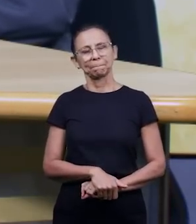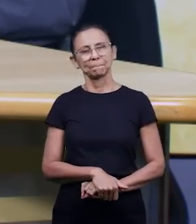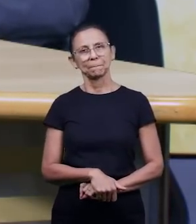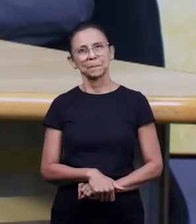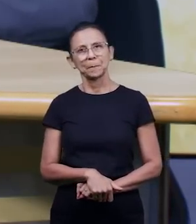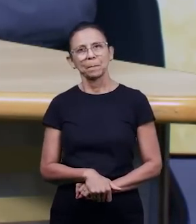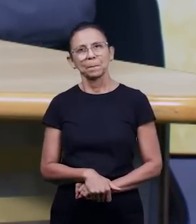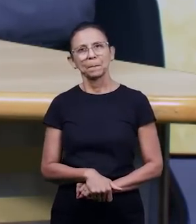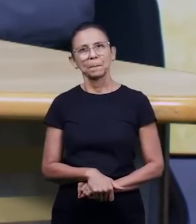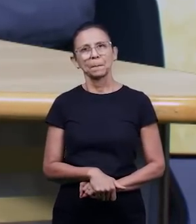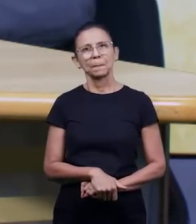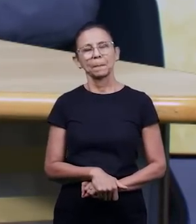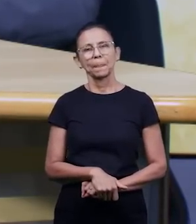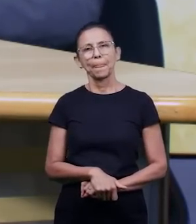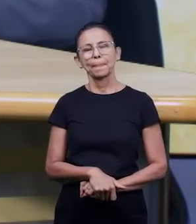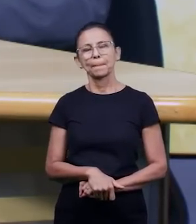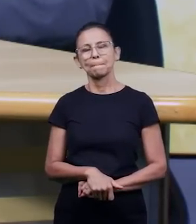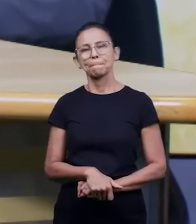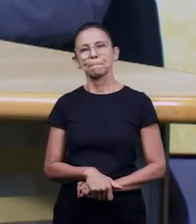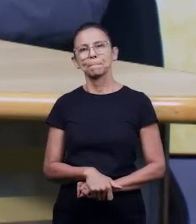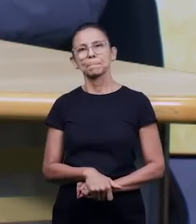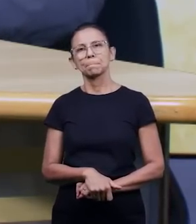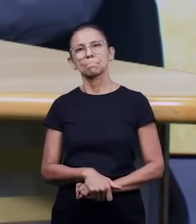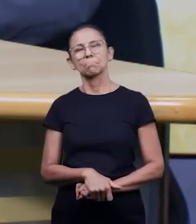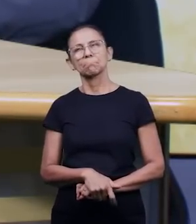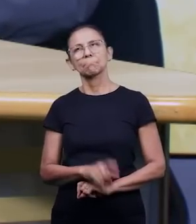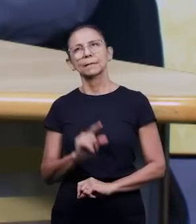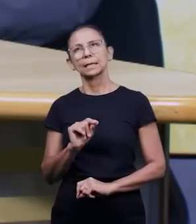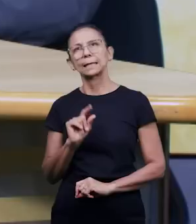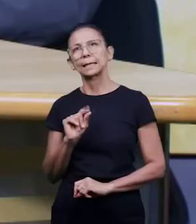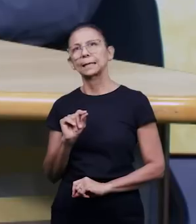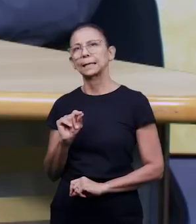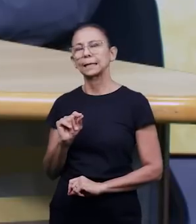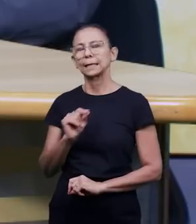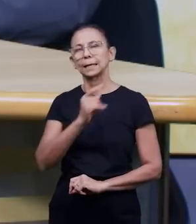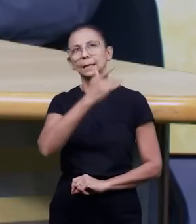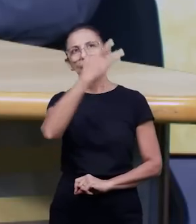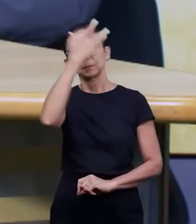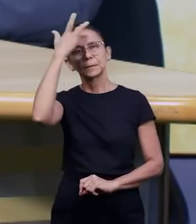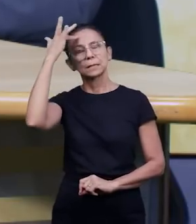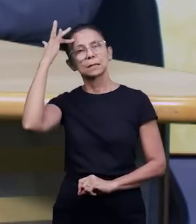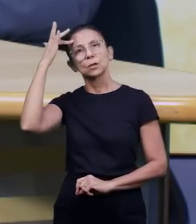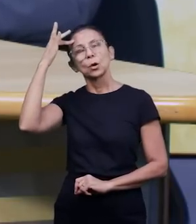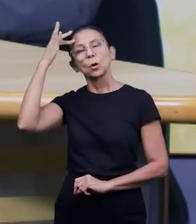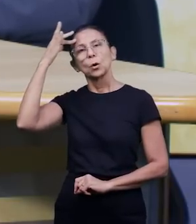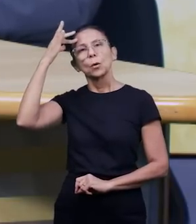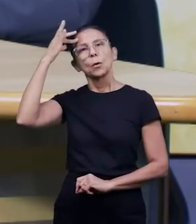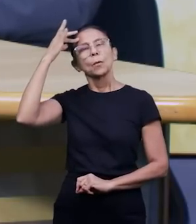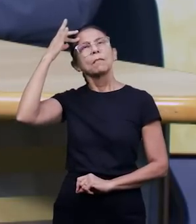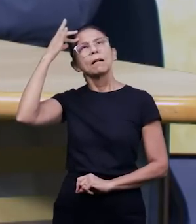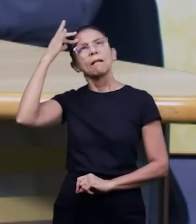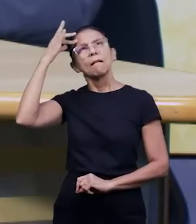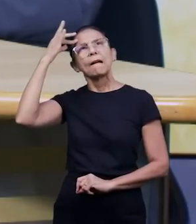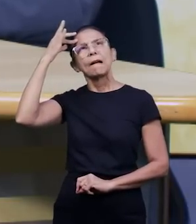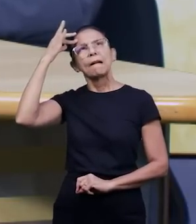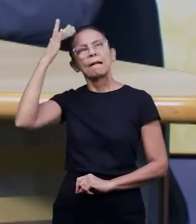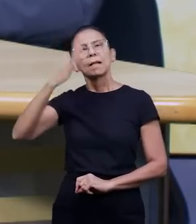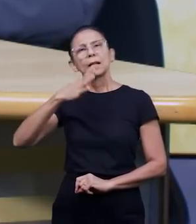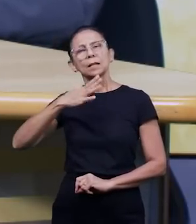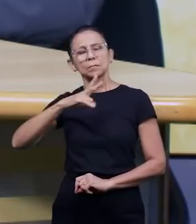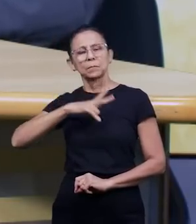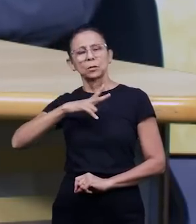discordando, você está certo ou você está errado. Se você está errado, você tem que recuar. E se você não recuar, você vai